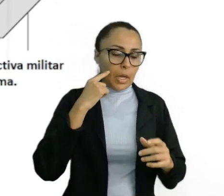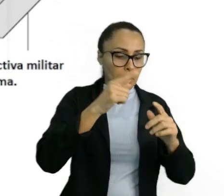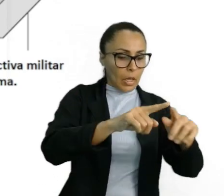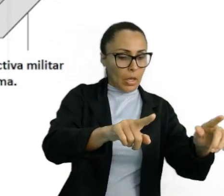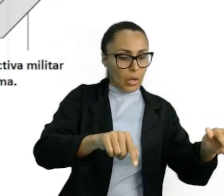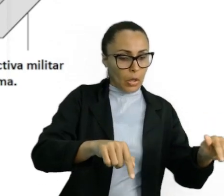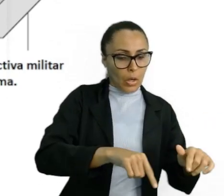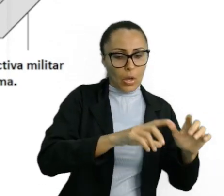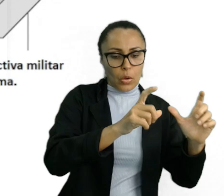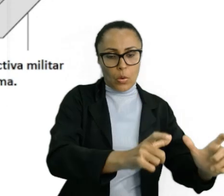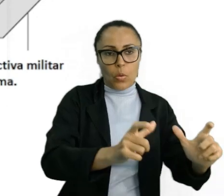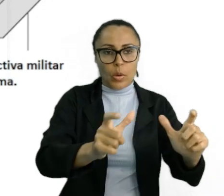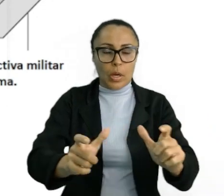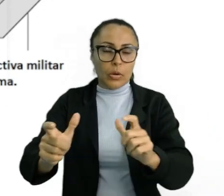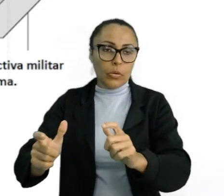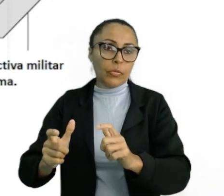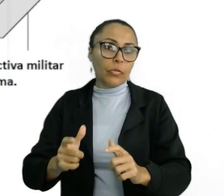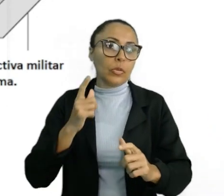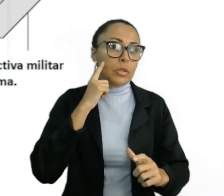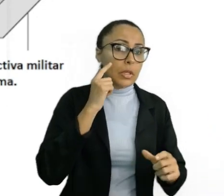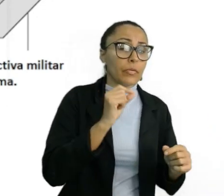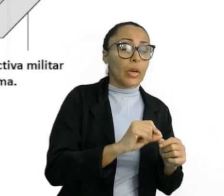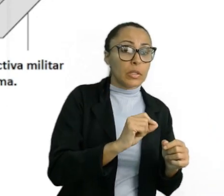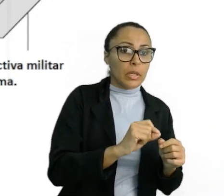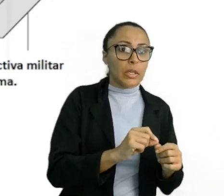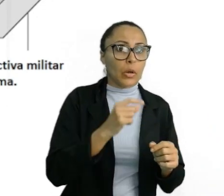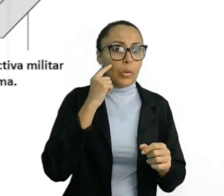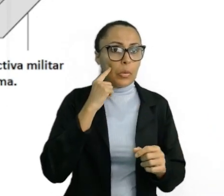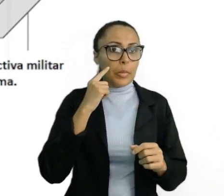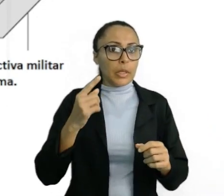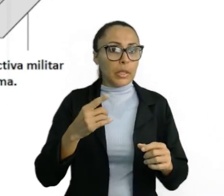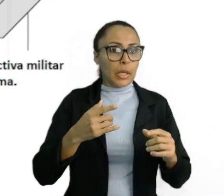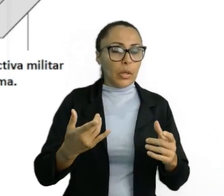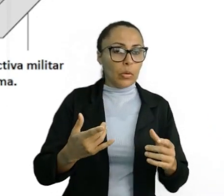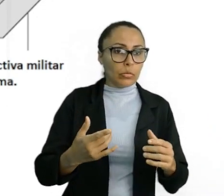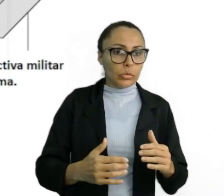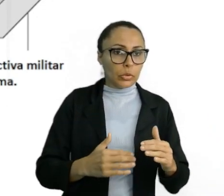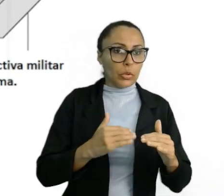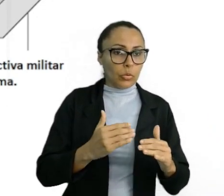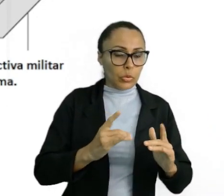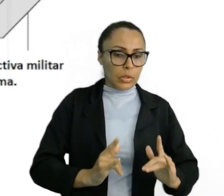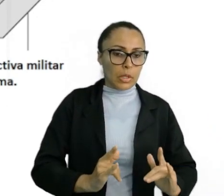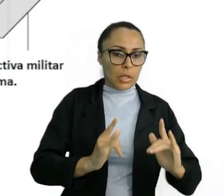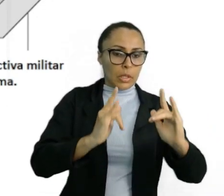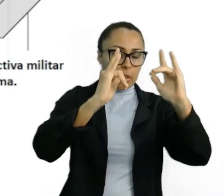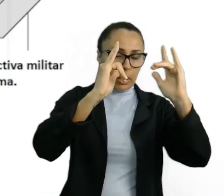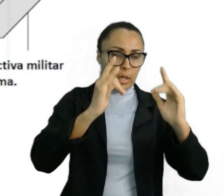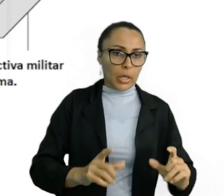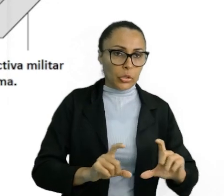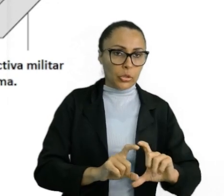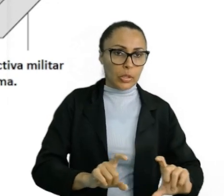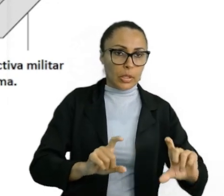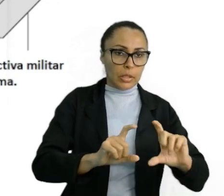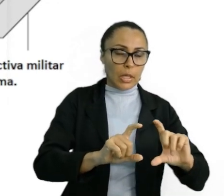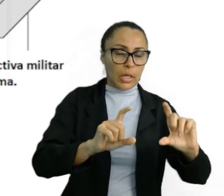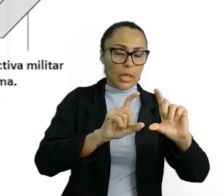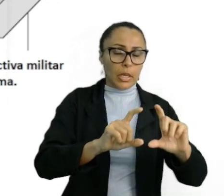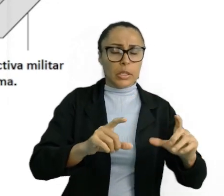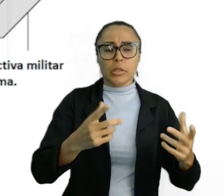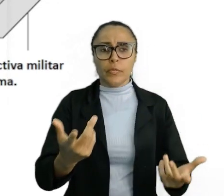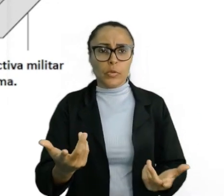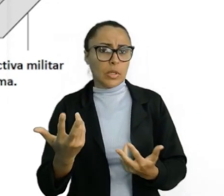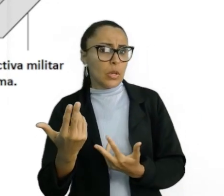fazer essa angulação e obter os andares e os detalhamentos que fossem necessários. Se fosse um mobiliário, a mesma